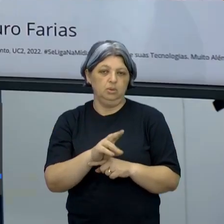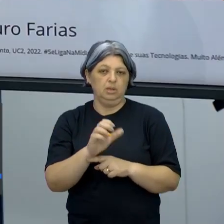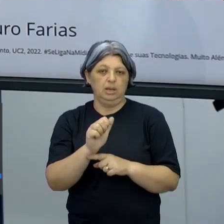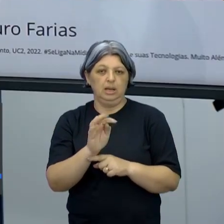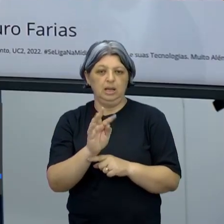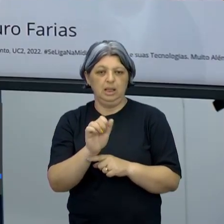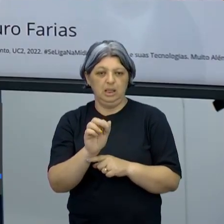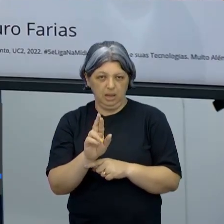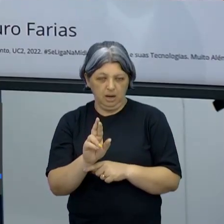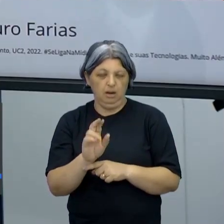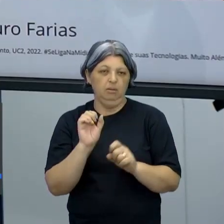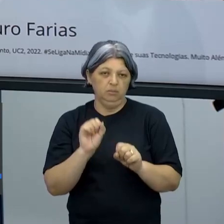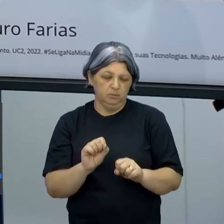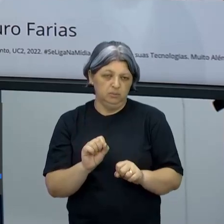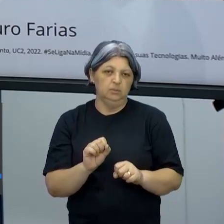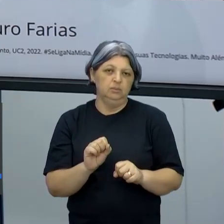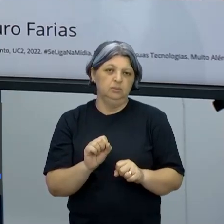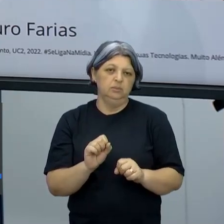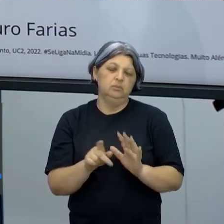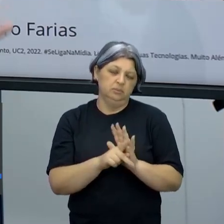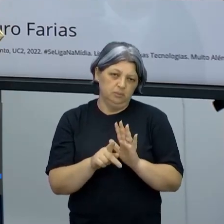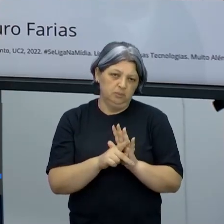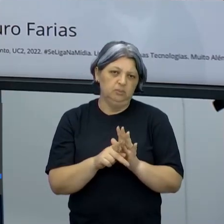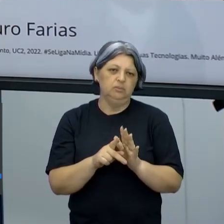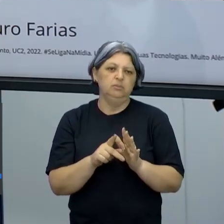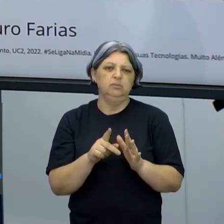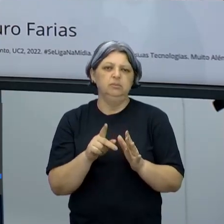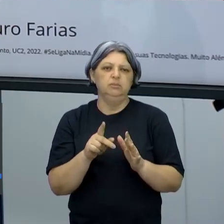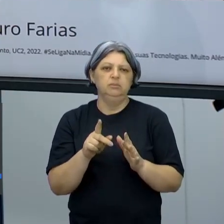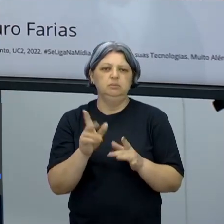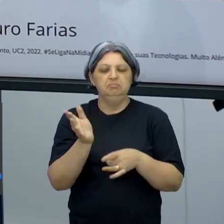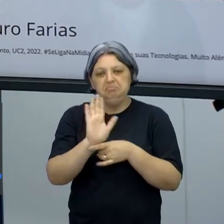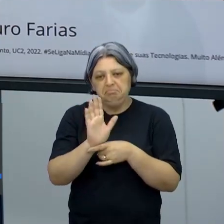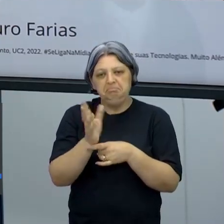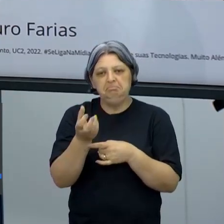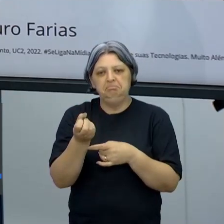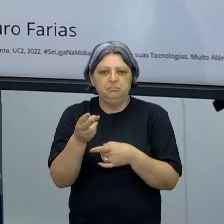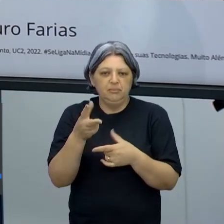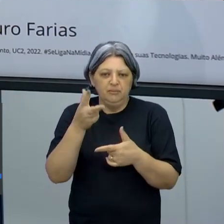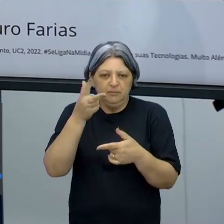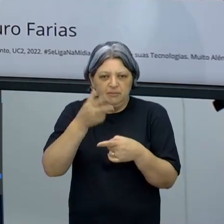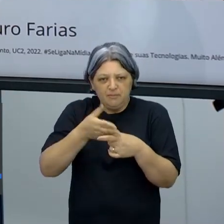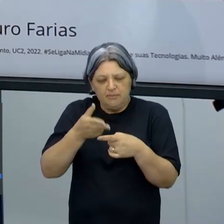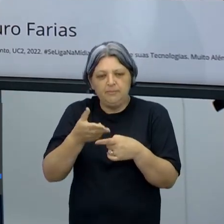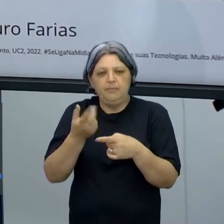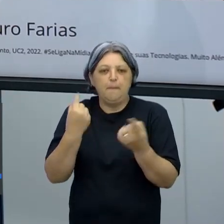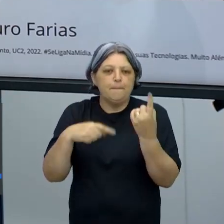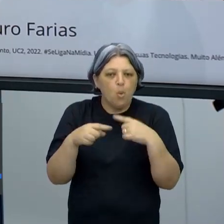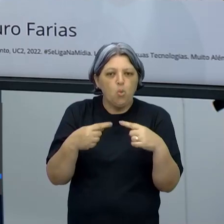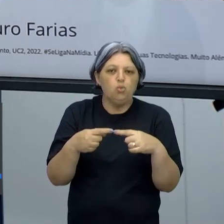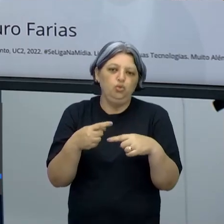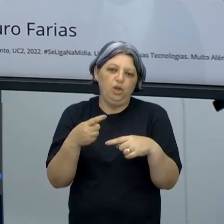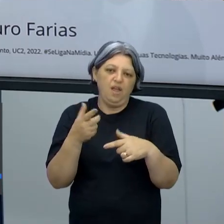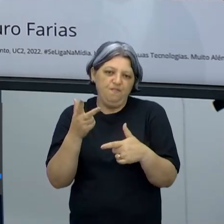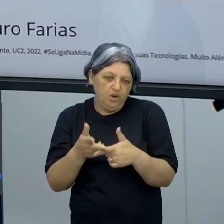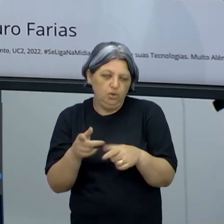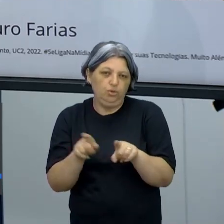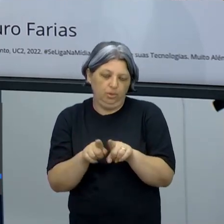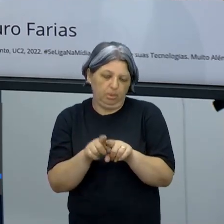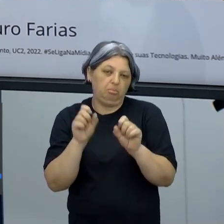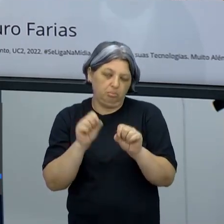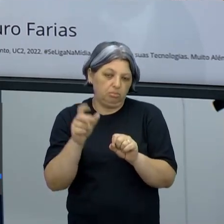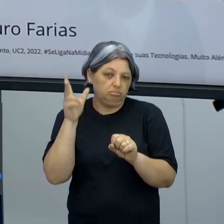ó, pode ser dentro dessa vertente, né, que o filme ou videoclipe também, sim, ele está utilizando a linguagem